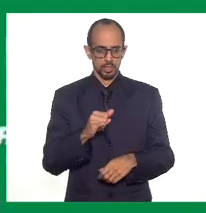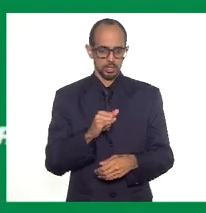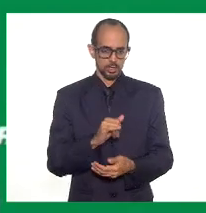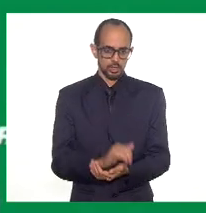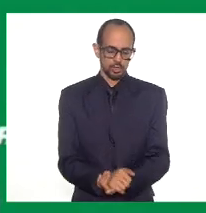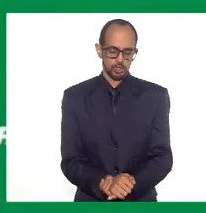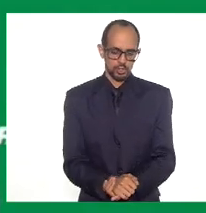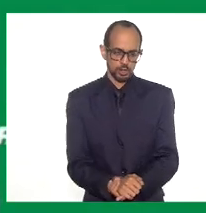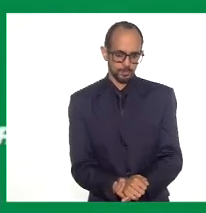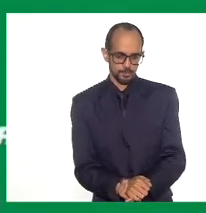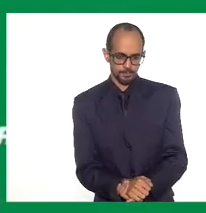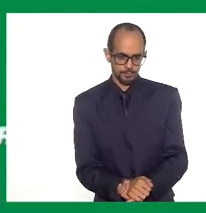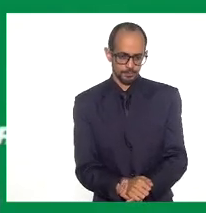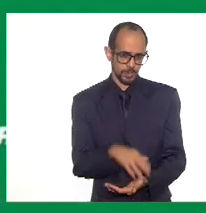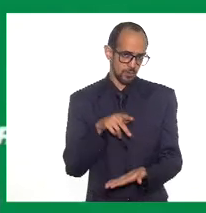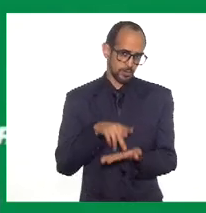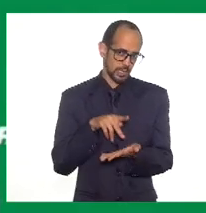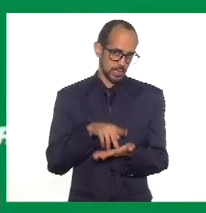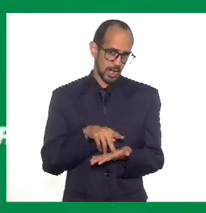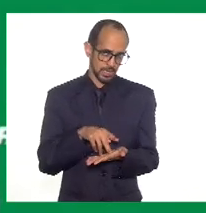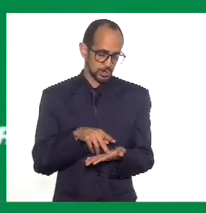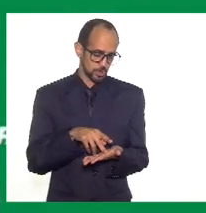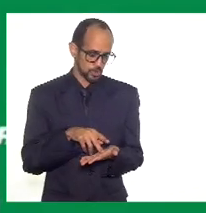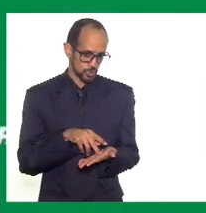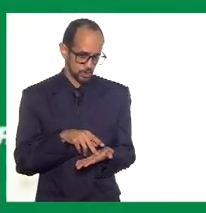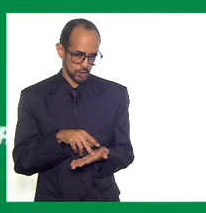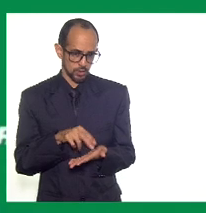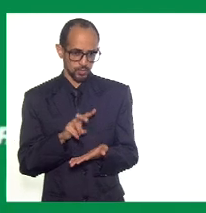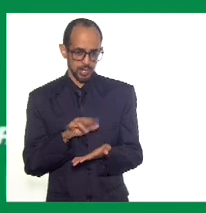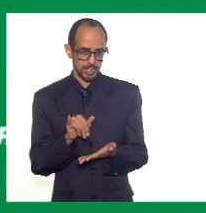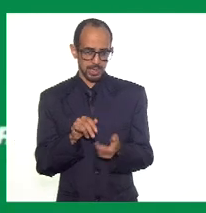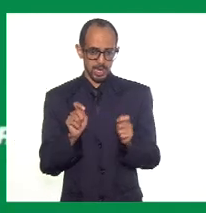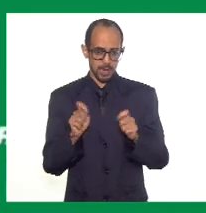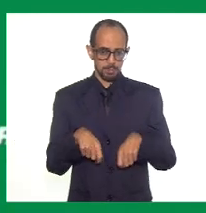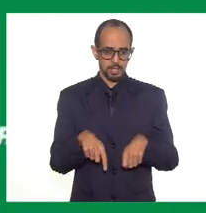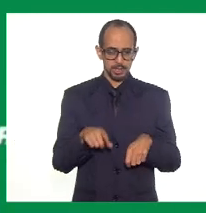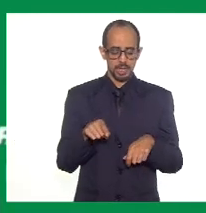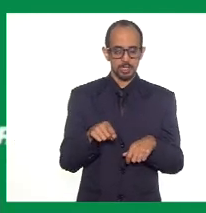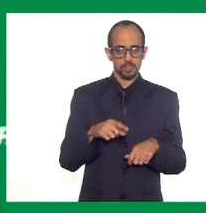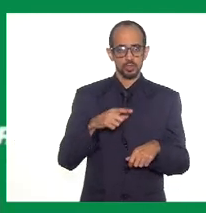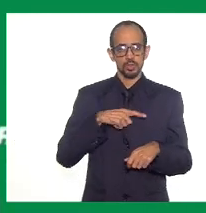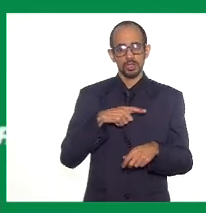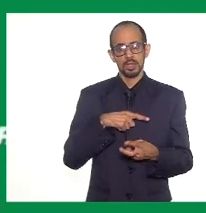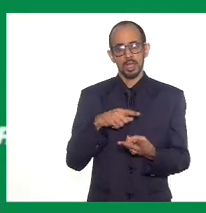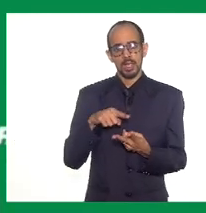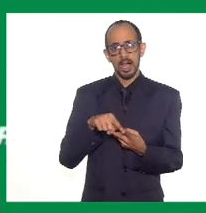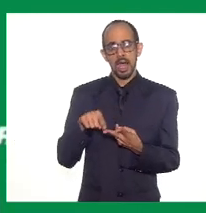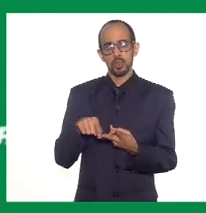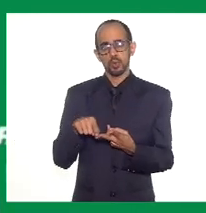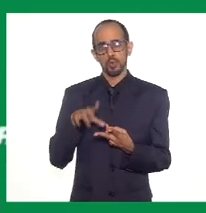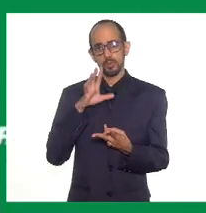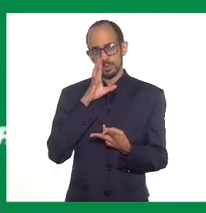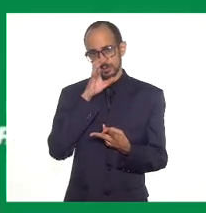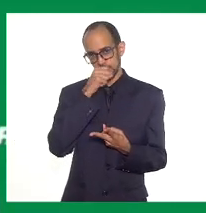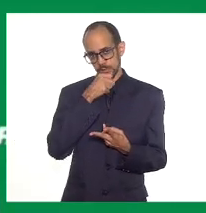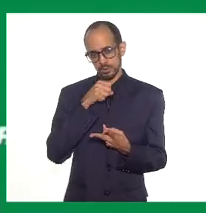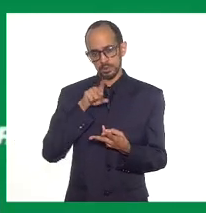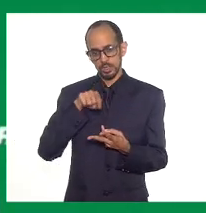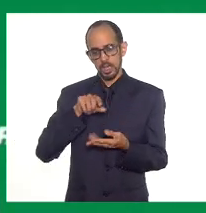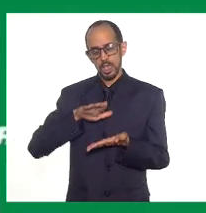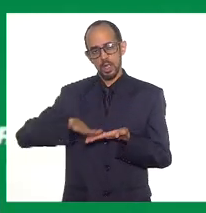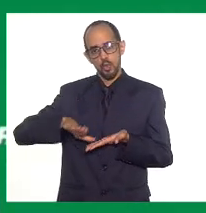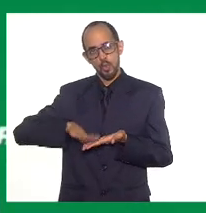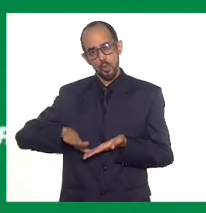mais acelerados. E a verdade é que quem vai ser capaz de fazer isso são aqueles que têm a dupla resiliência, que eu mencionei ali atrás, né? Custos baixos